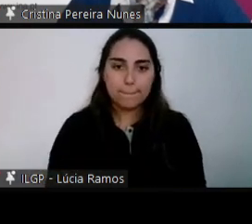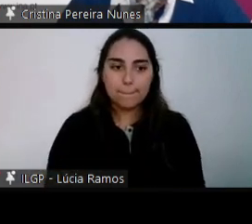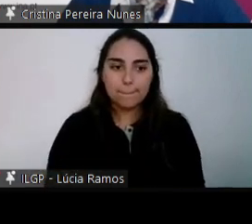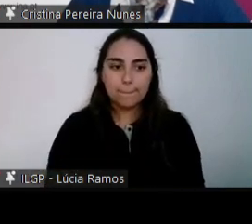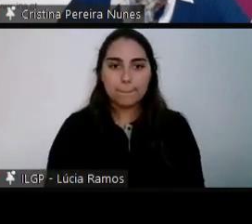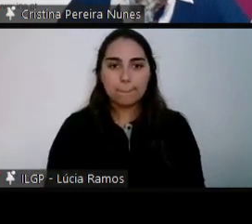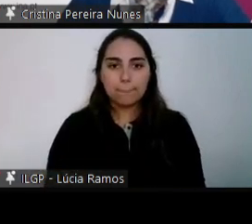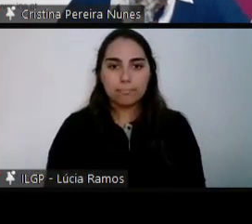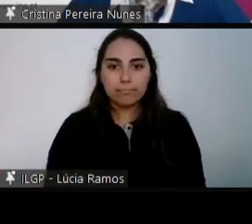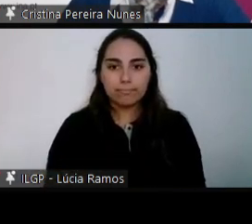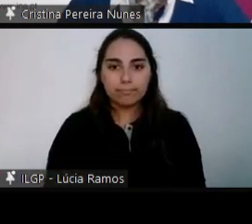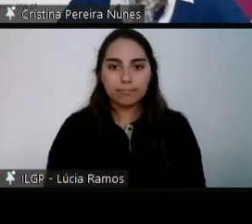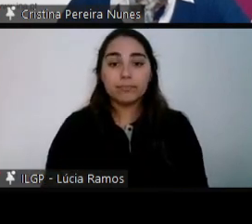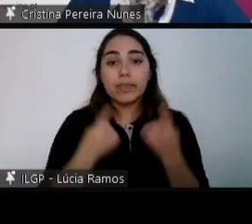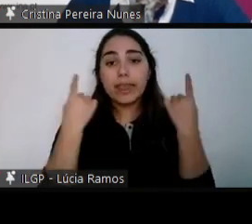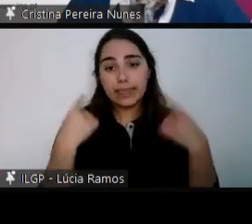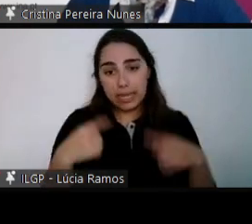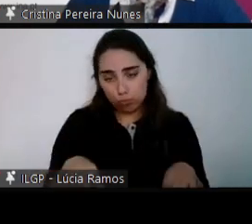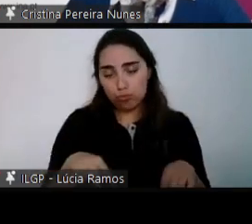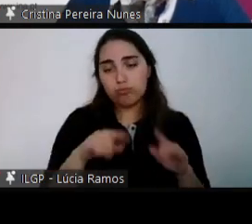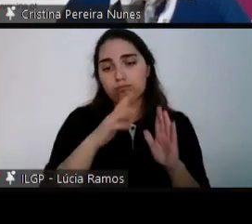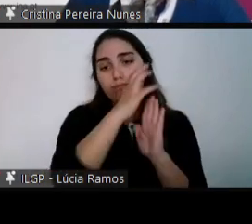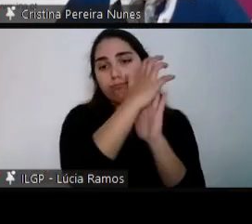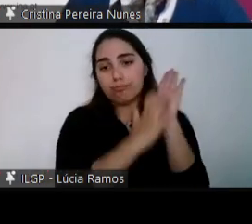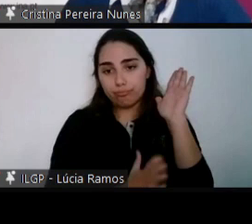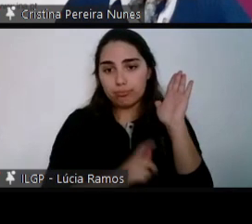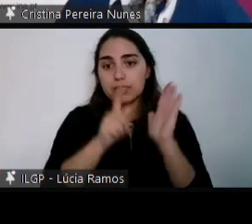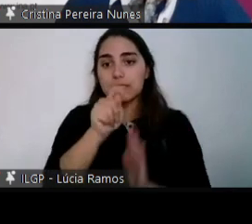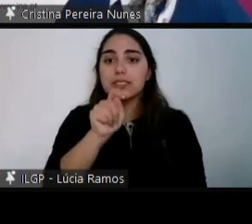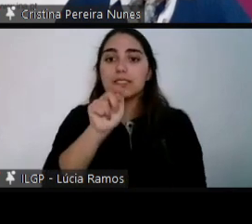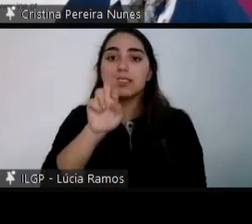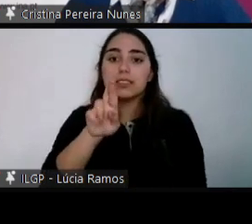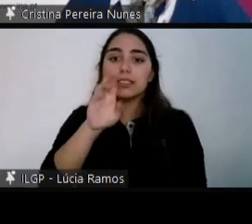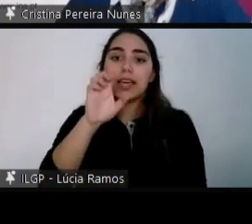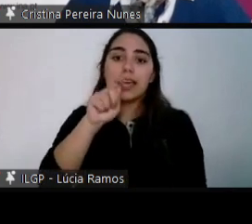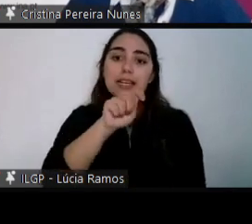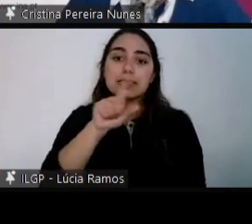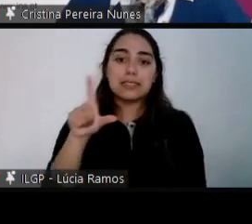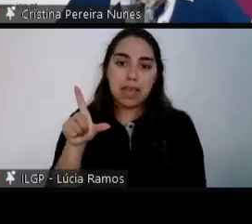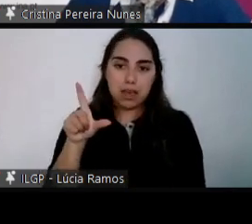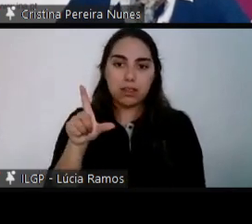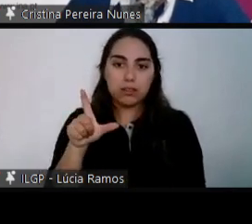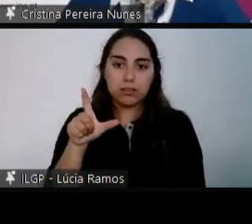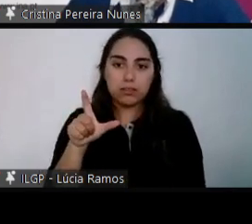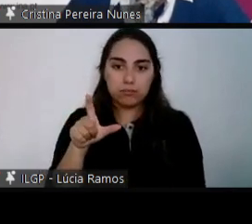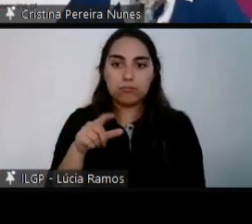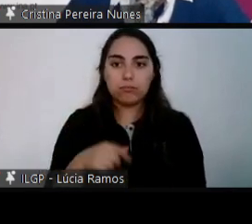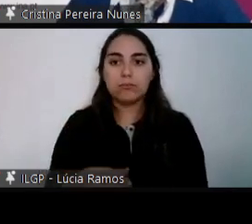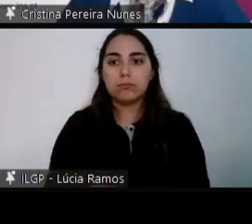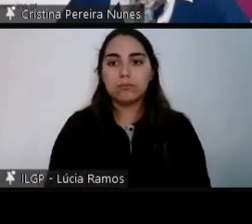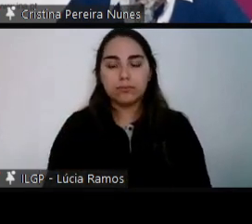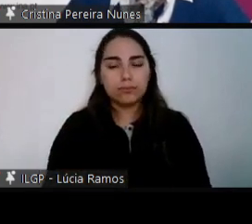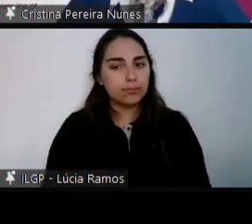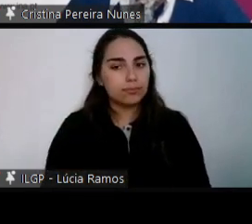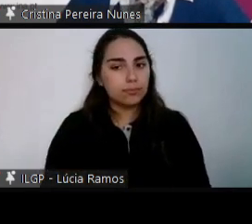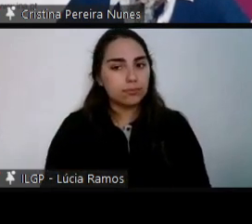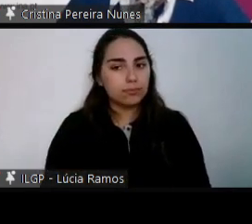Temos também as folhas de Excel, como foi dito, que vai ter um sucesso enorme, não é? É uma ferramenta fantástica de produtividade. Eu acho